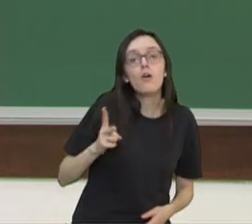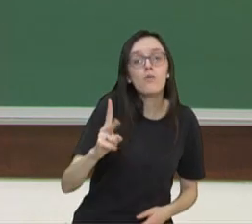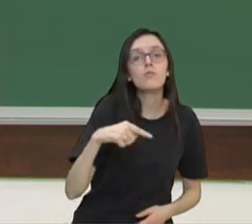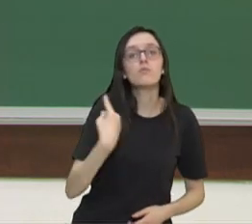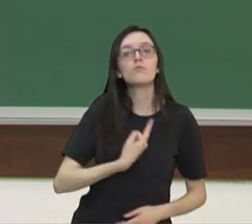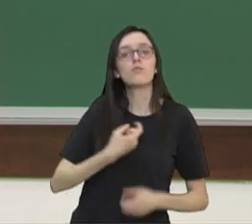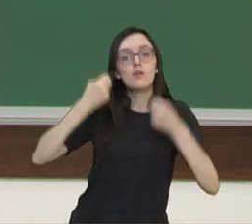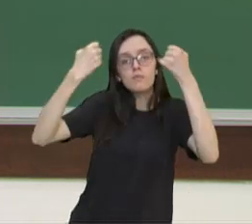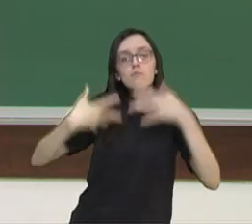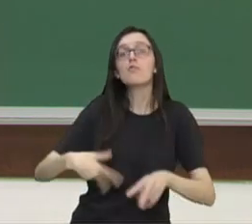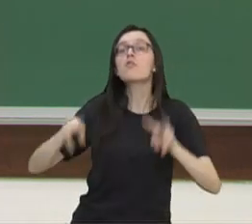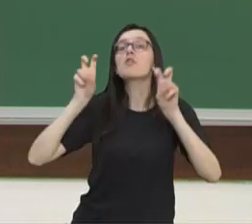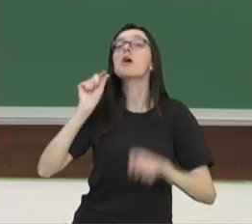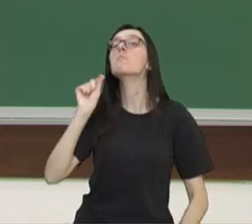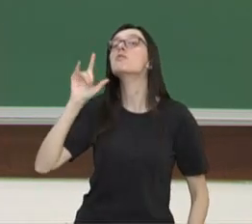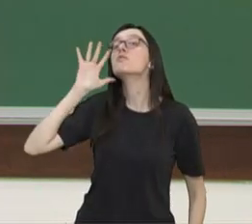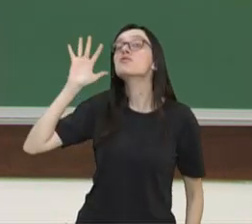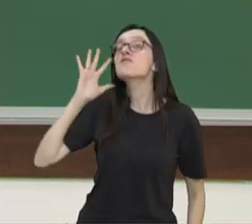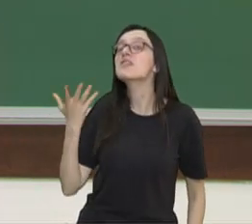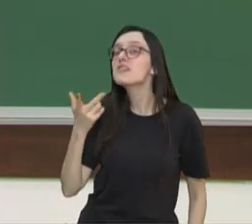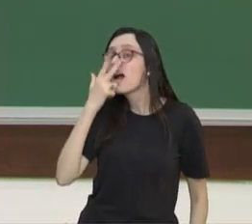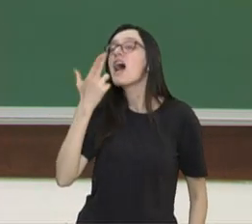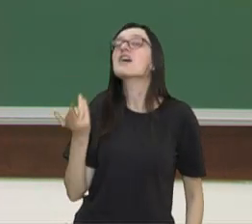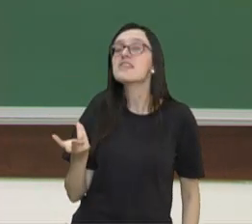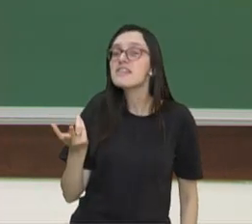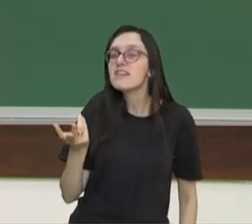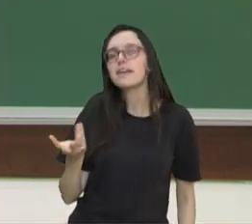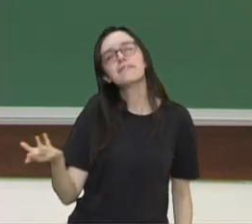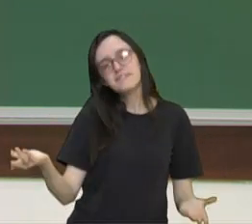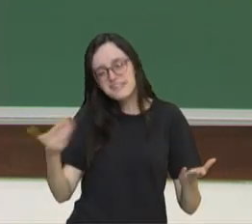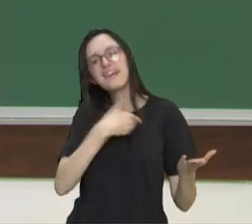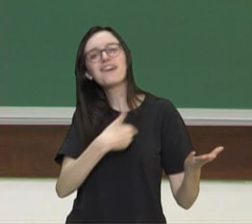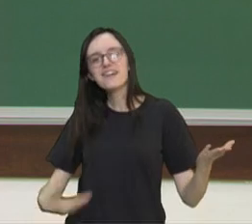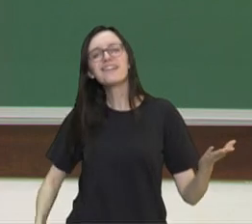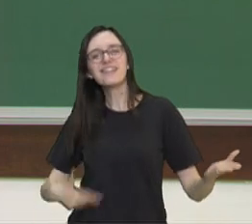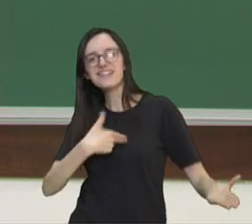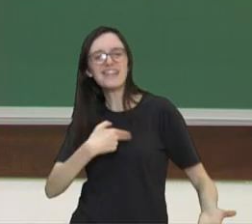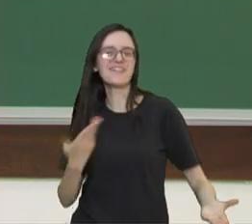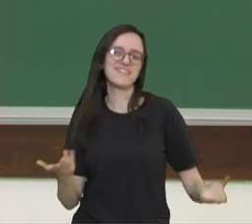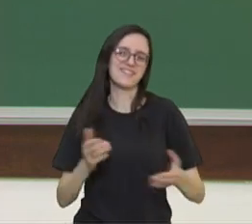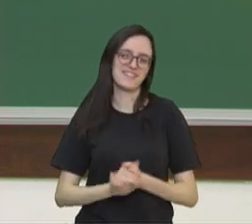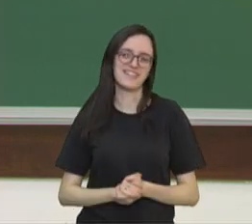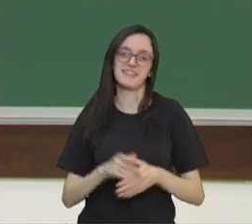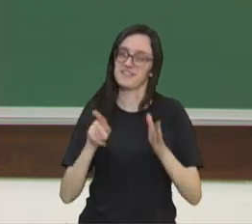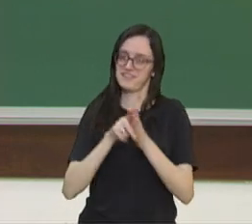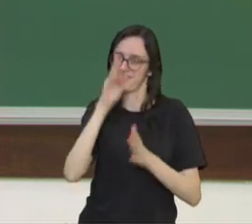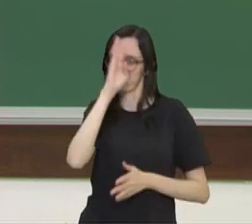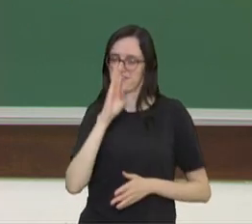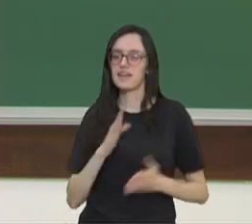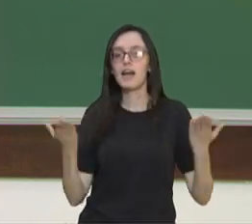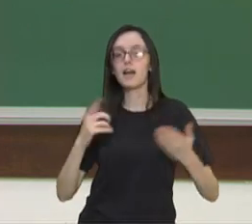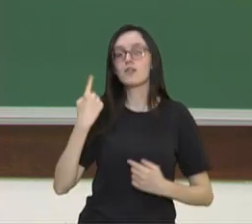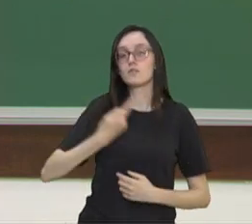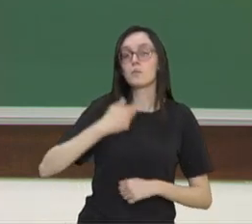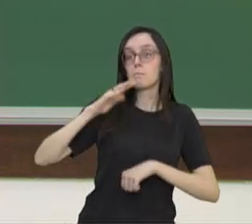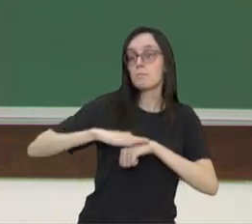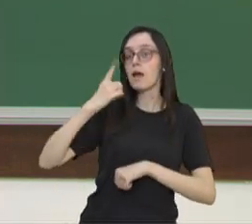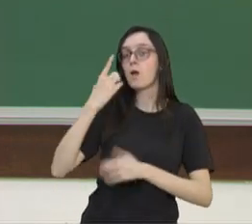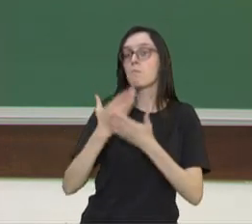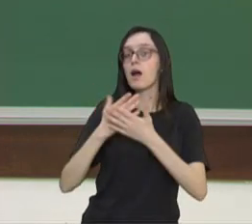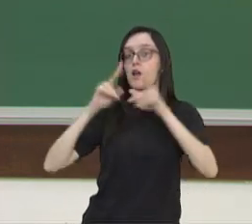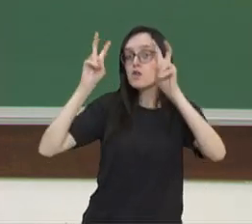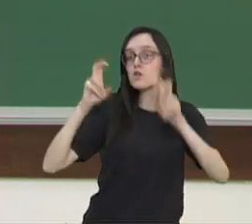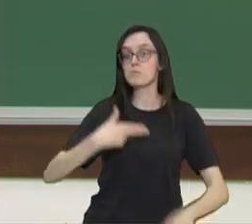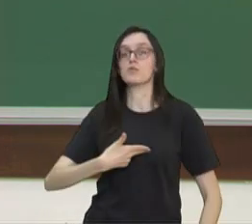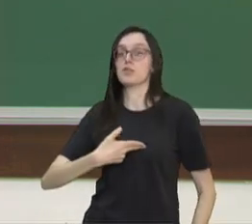continuarmos falando, adivinha de quê? Adivinha de quê? Governo Getúlio Vargas no Brasil. Vamos a mais uma aula sobre